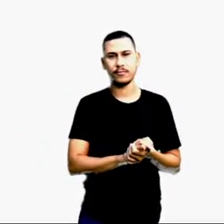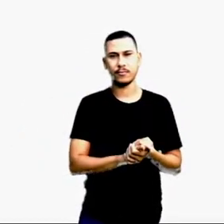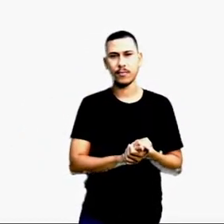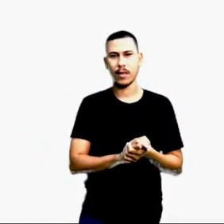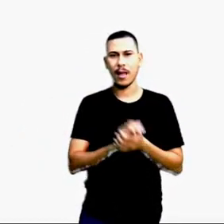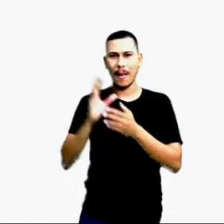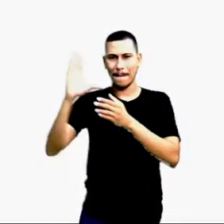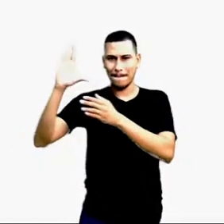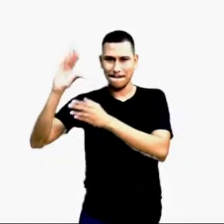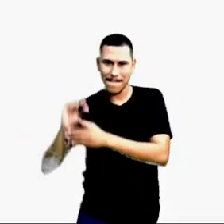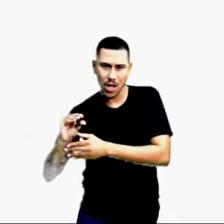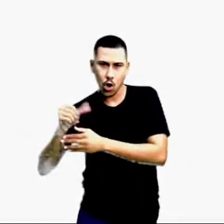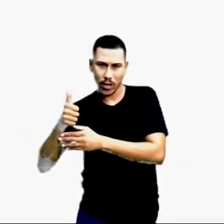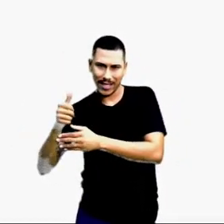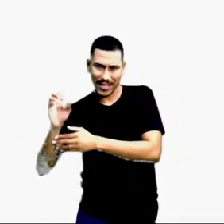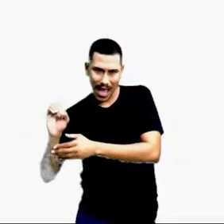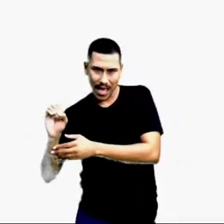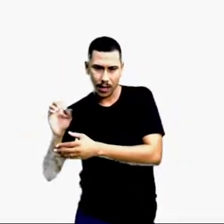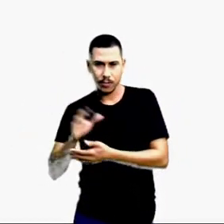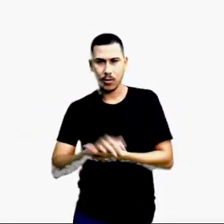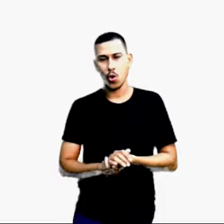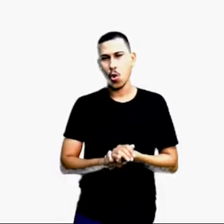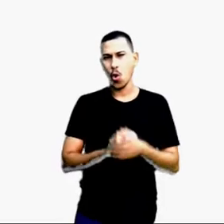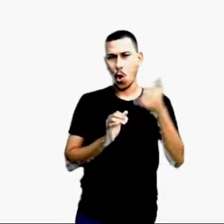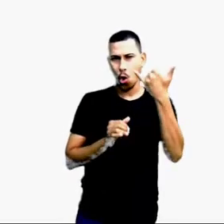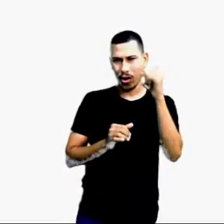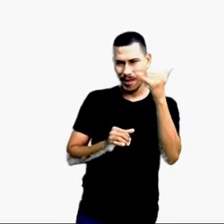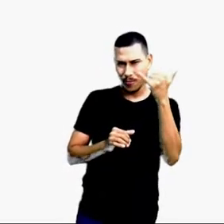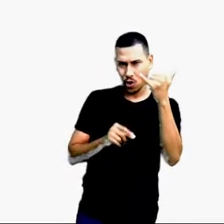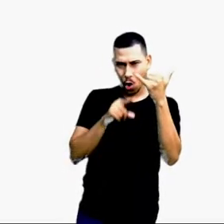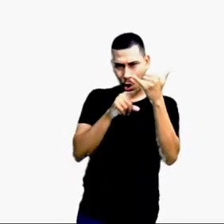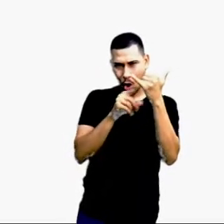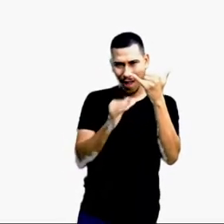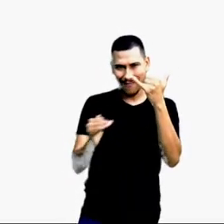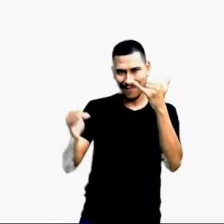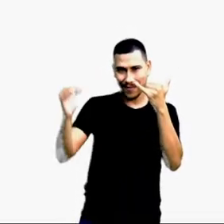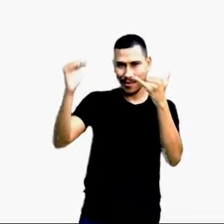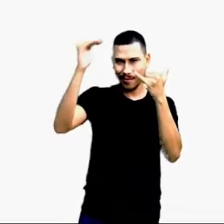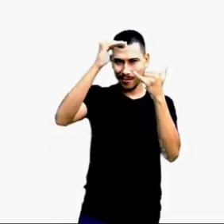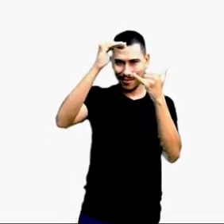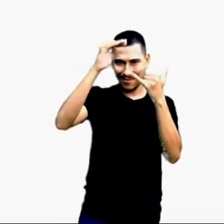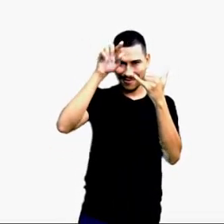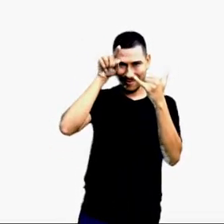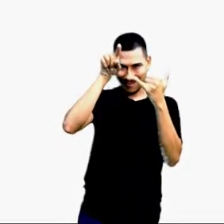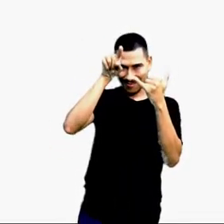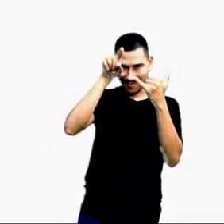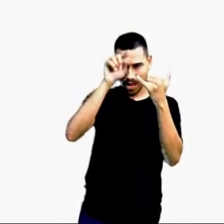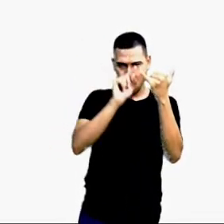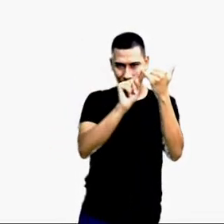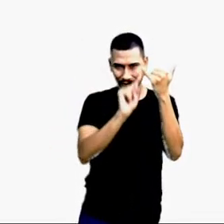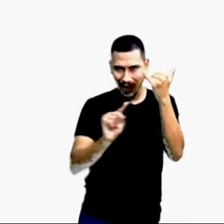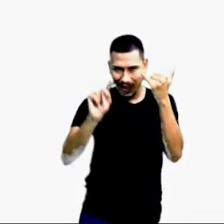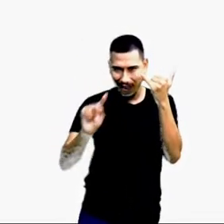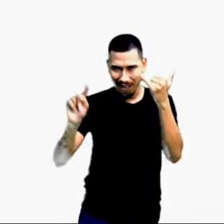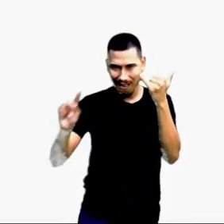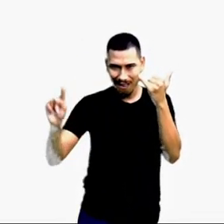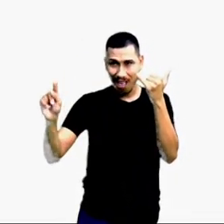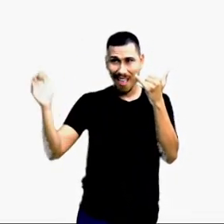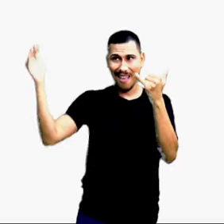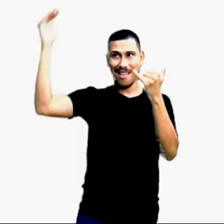menor que 10. E o y será o expoente. E a gente vai andar com as